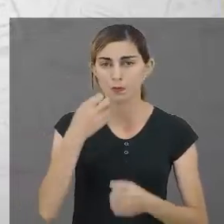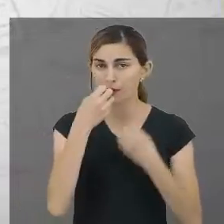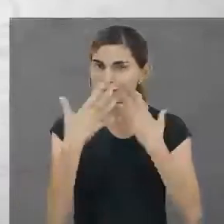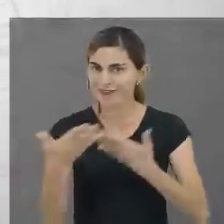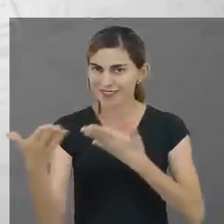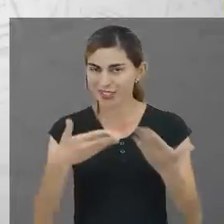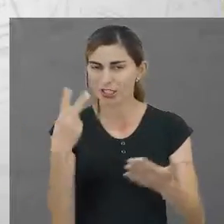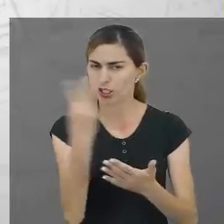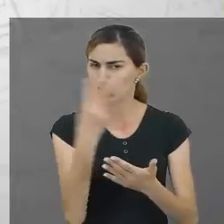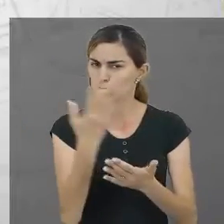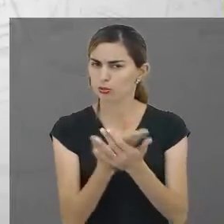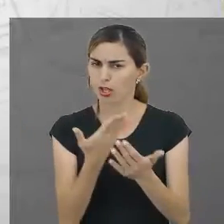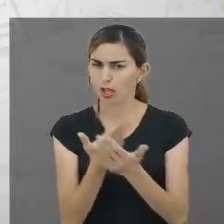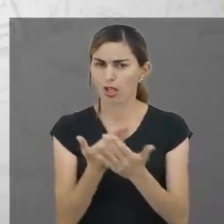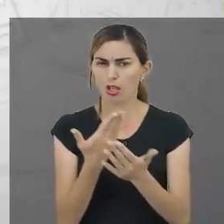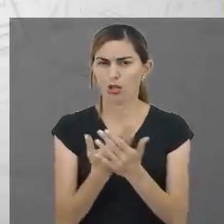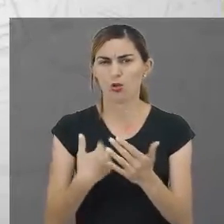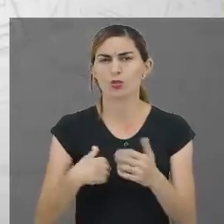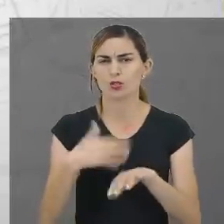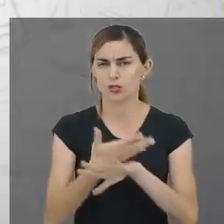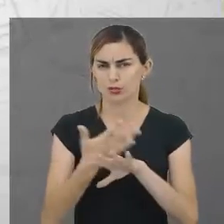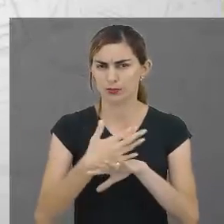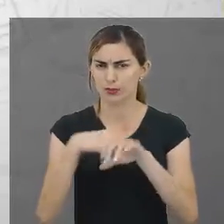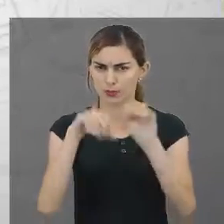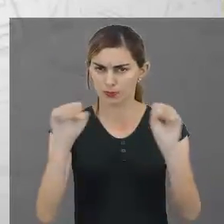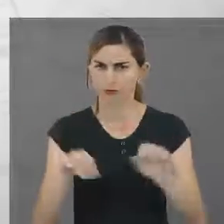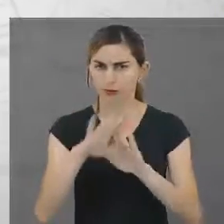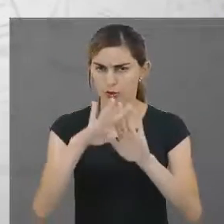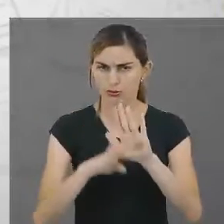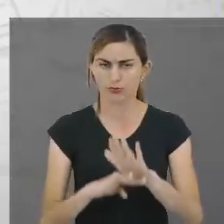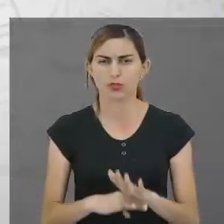segunda aula da disciplina de Lógica de Programação.